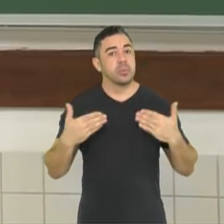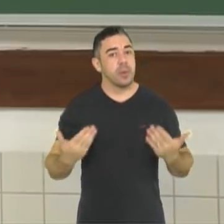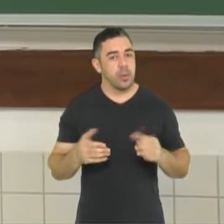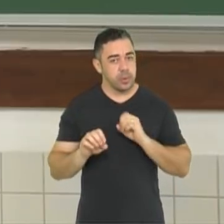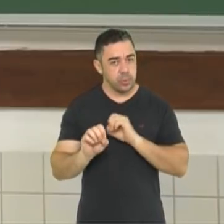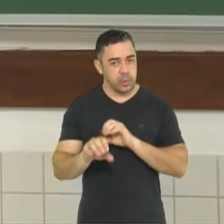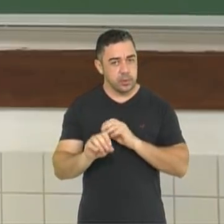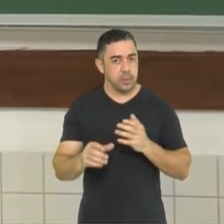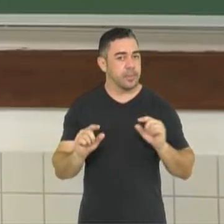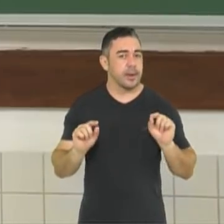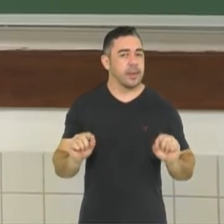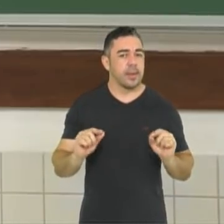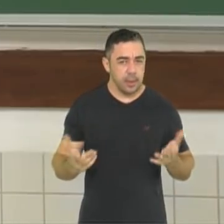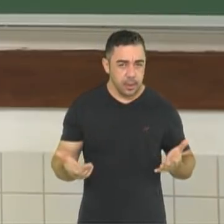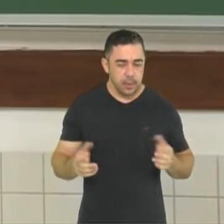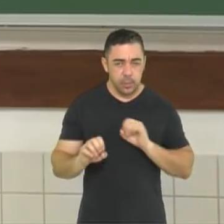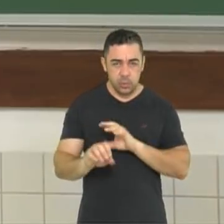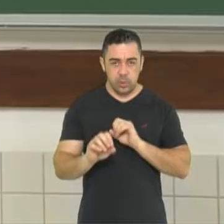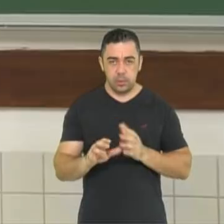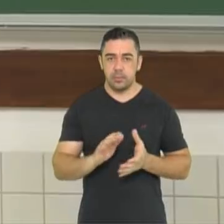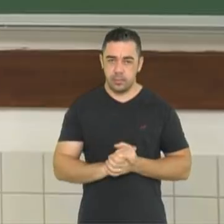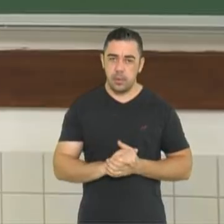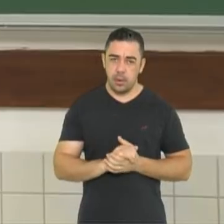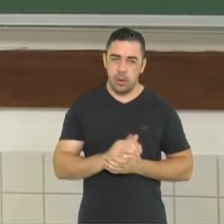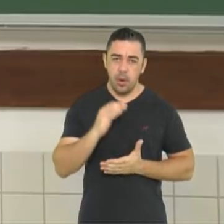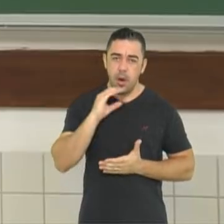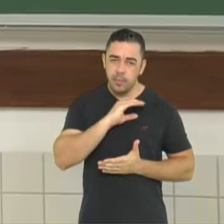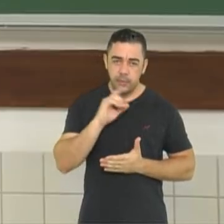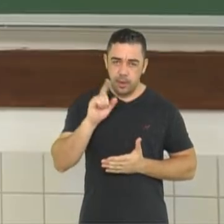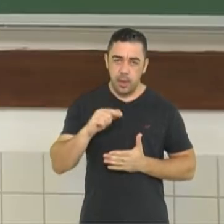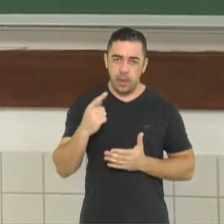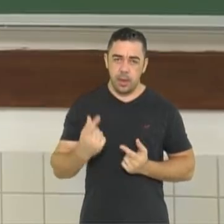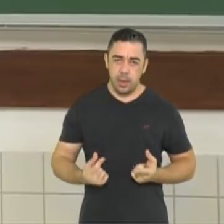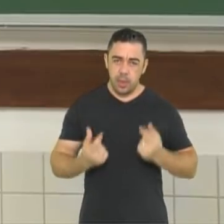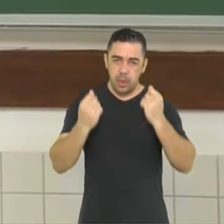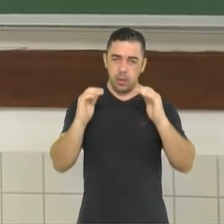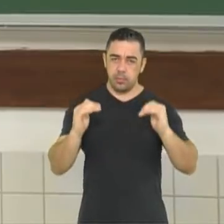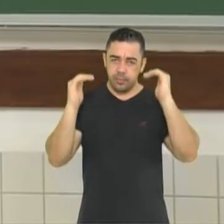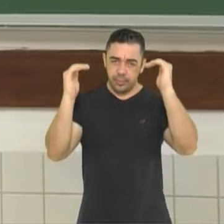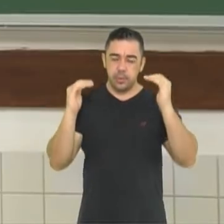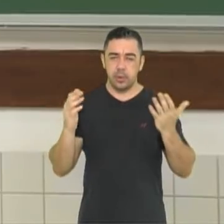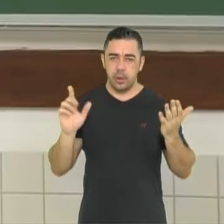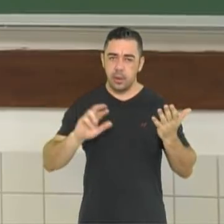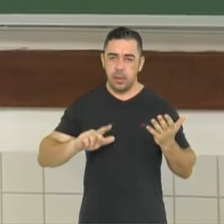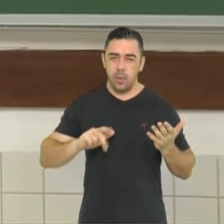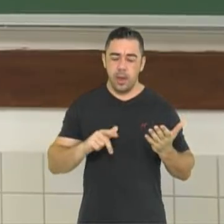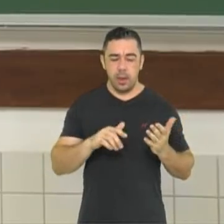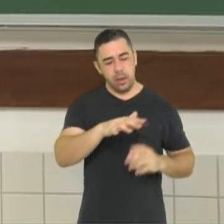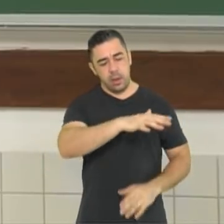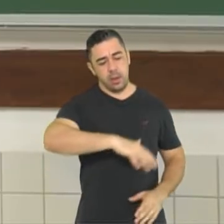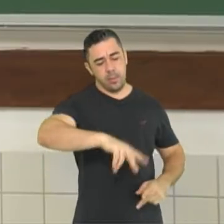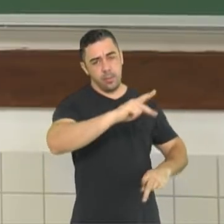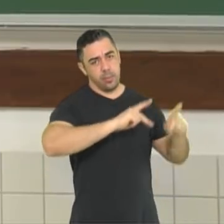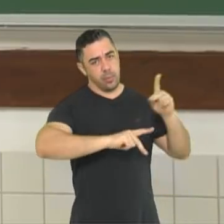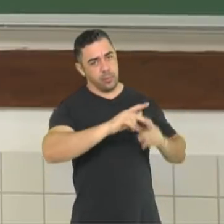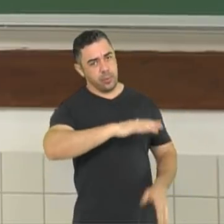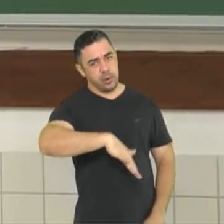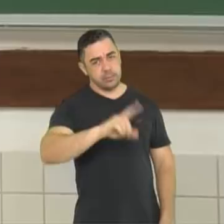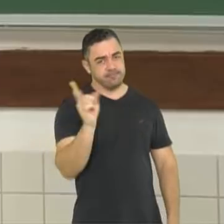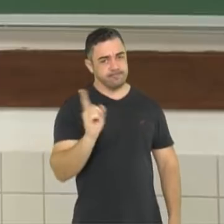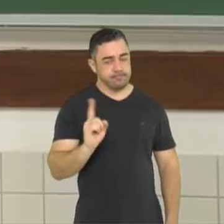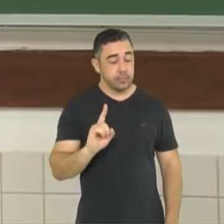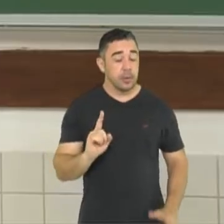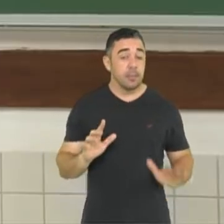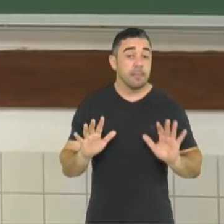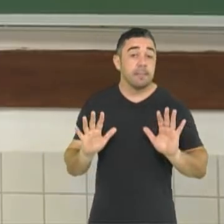educações? Né? Para quem essa educação ia? Claro que era para uma elite, que era para a nobreza, não era para a população. No